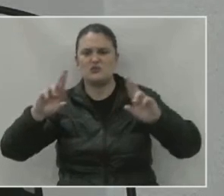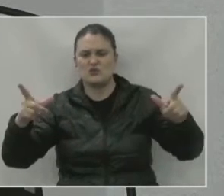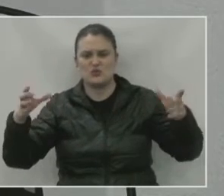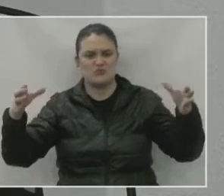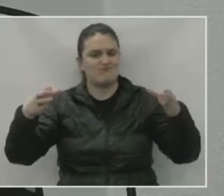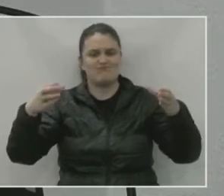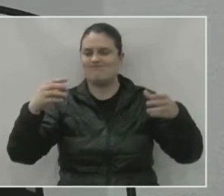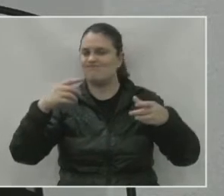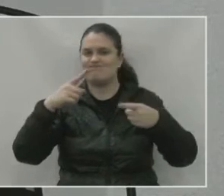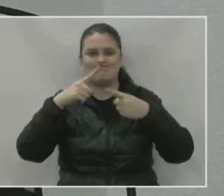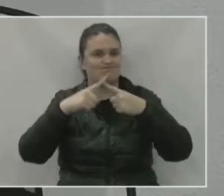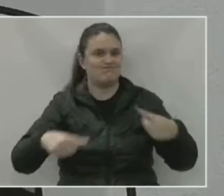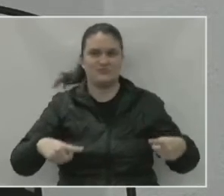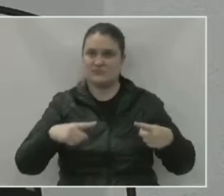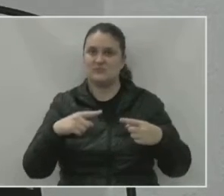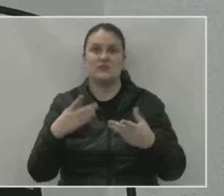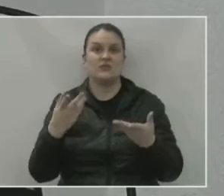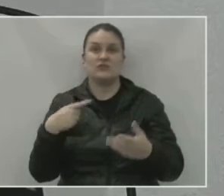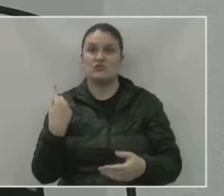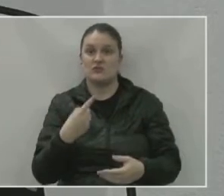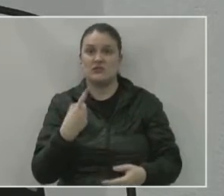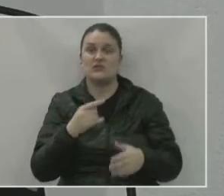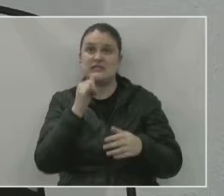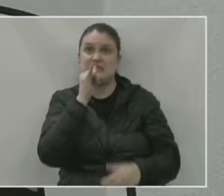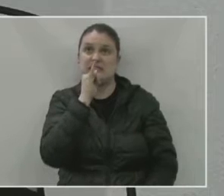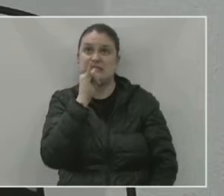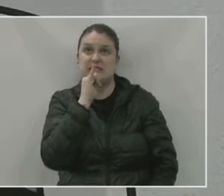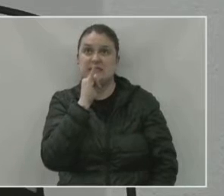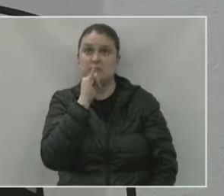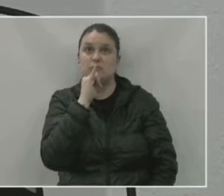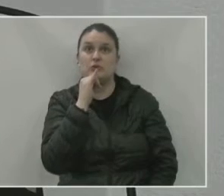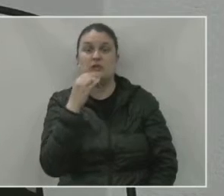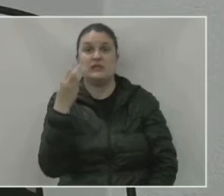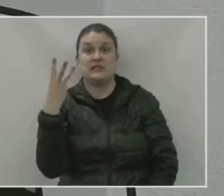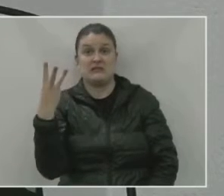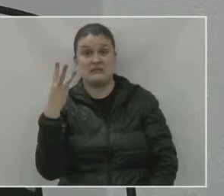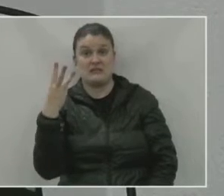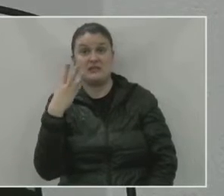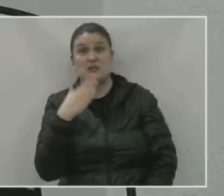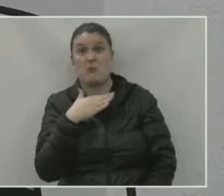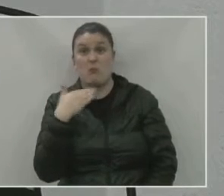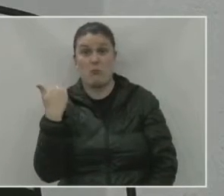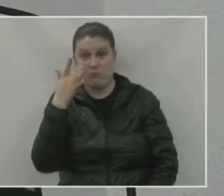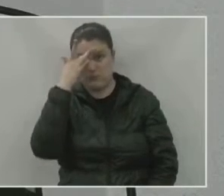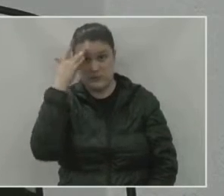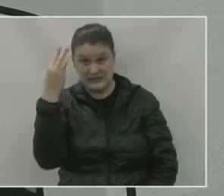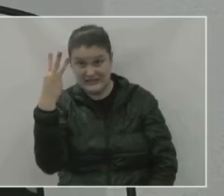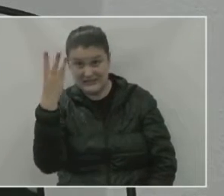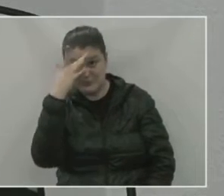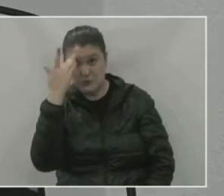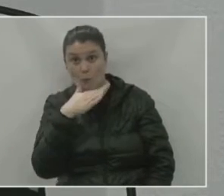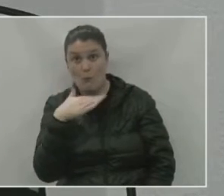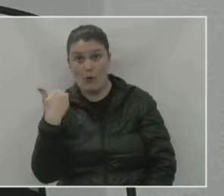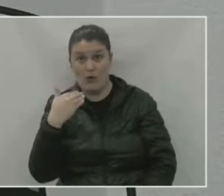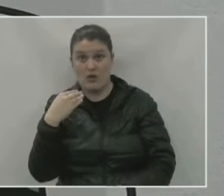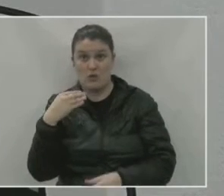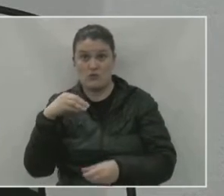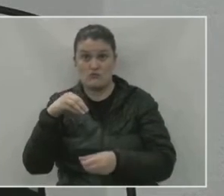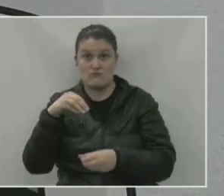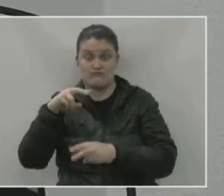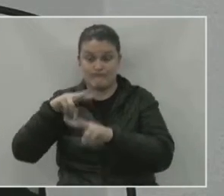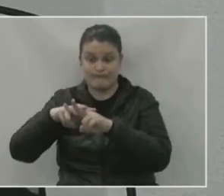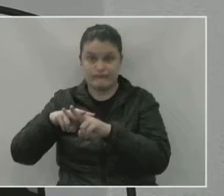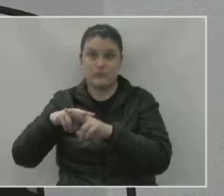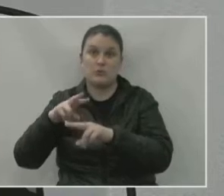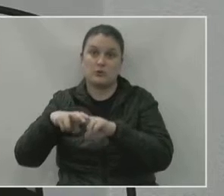que não se dão. Nós tivemos, só para exemplificar, 3 mortes dentro da cadeia,